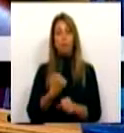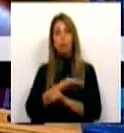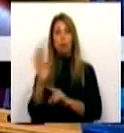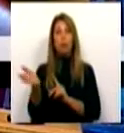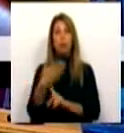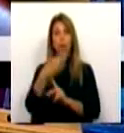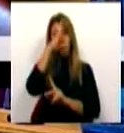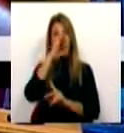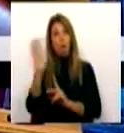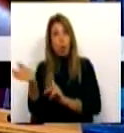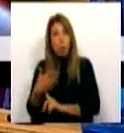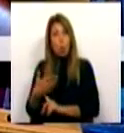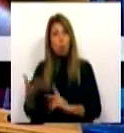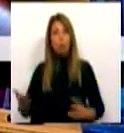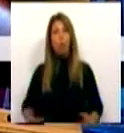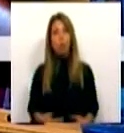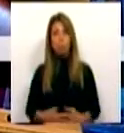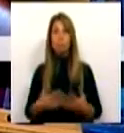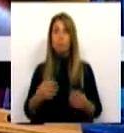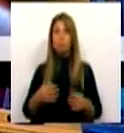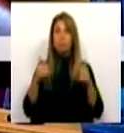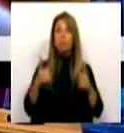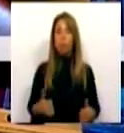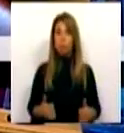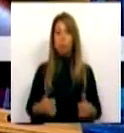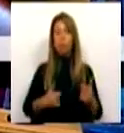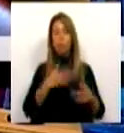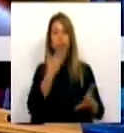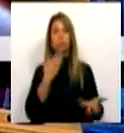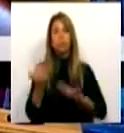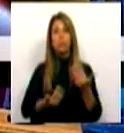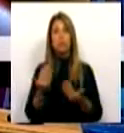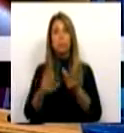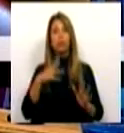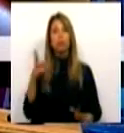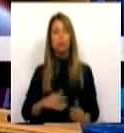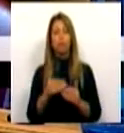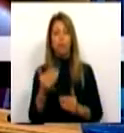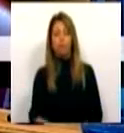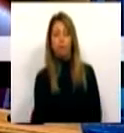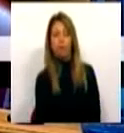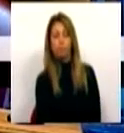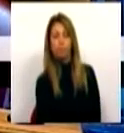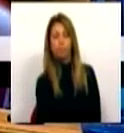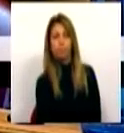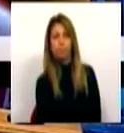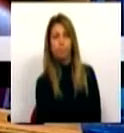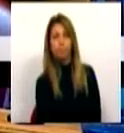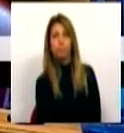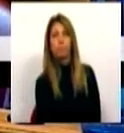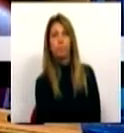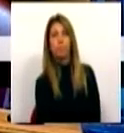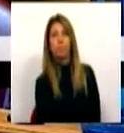e consulares e para o bom desempenho de Portugal no exterior. Aquilo que eu gostaria de referir relativamente a este